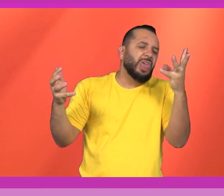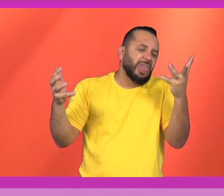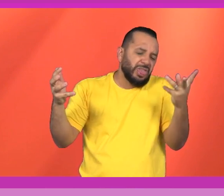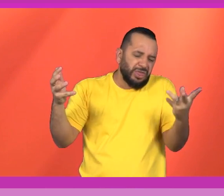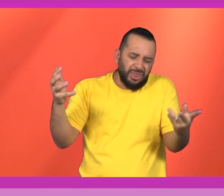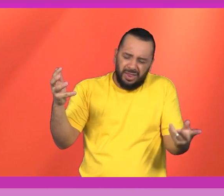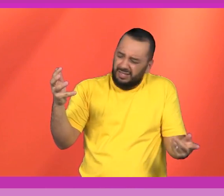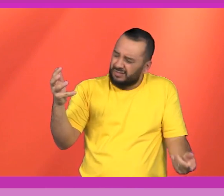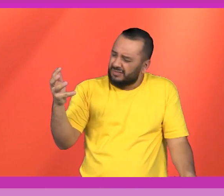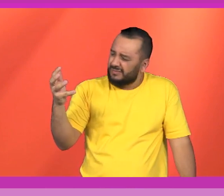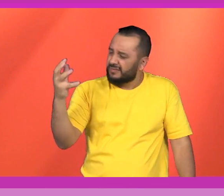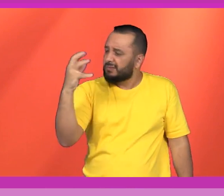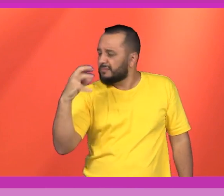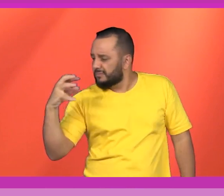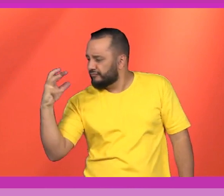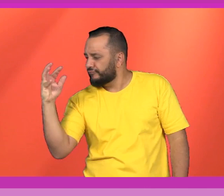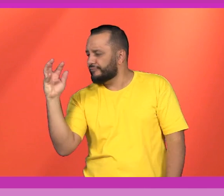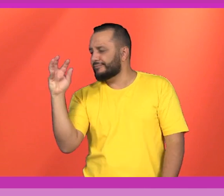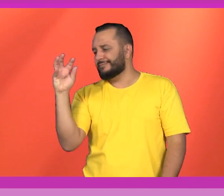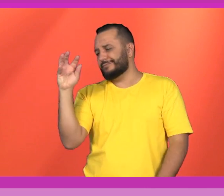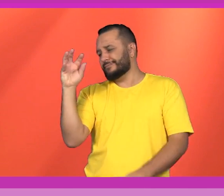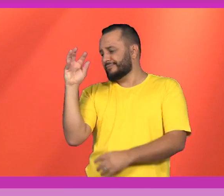despedaçada.